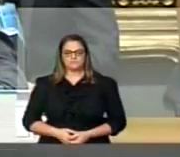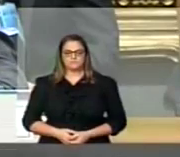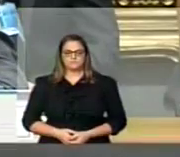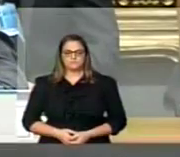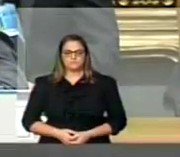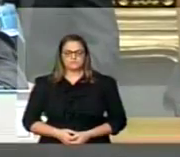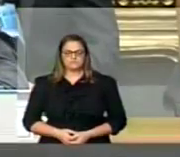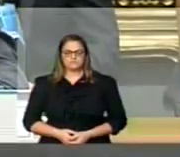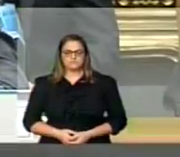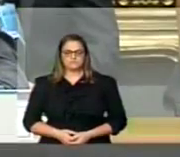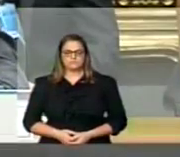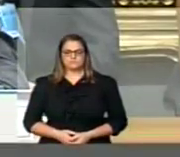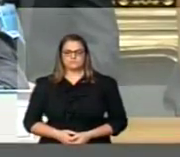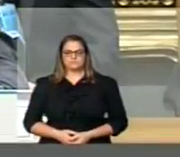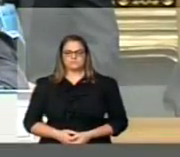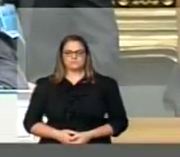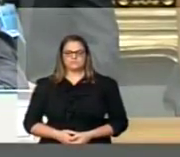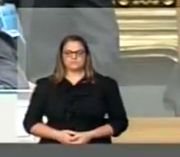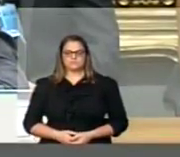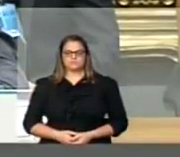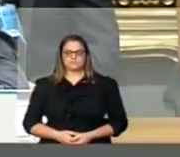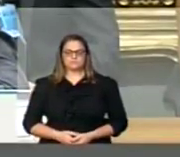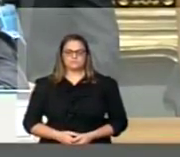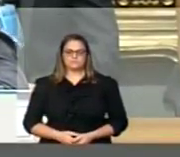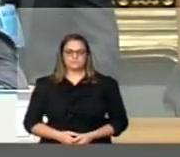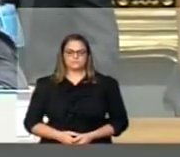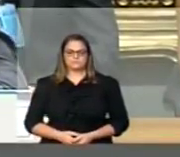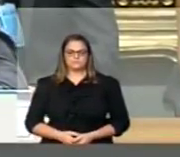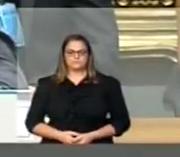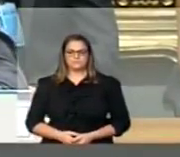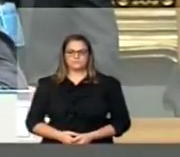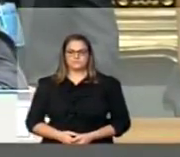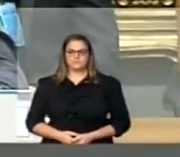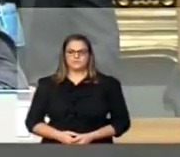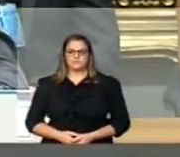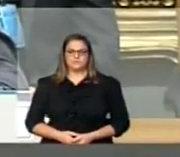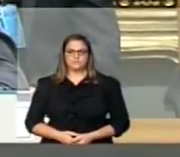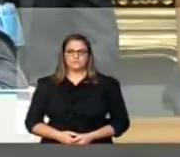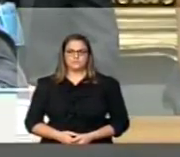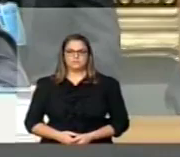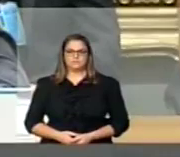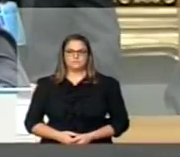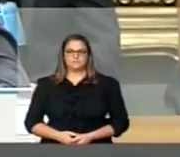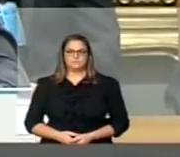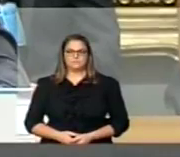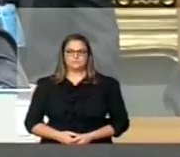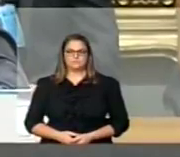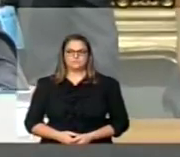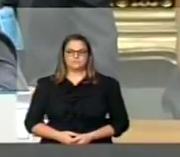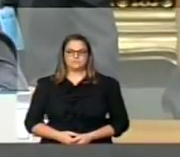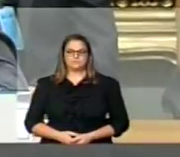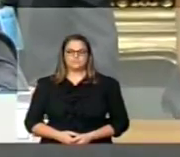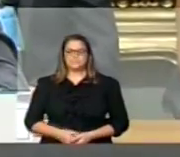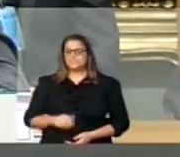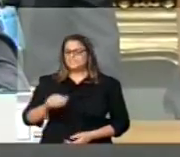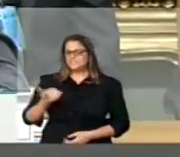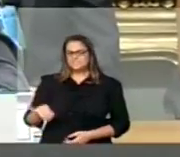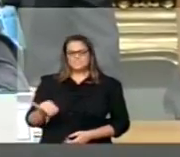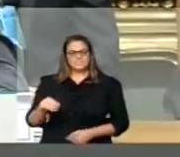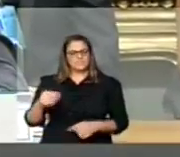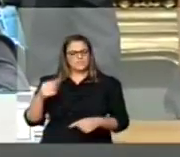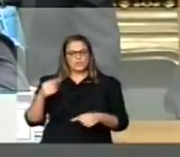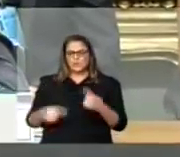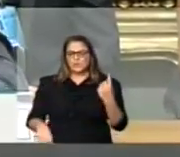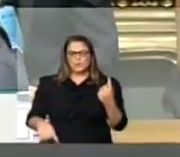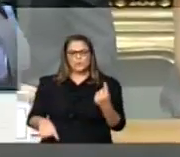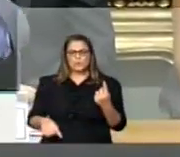No momento em que a fixação dos limites programados para o exercício se mostra incompatível com a obtenção da